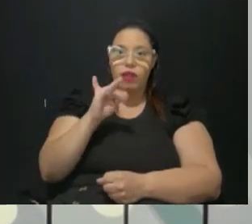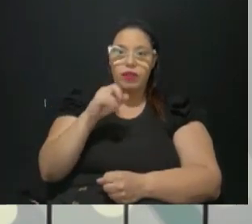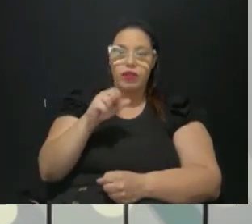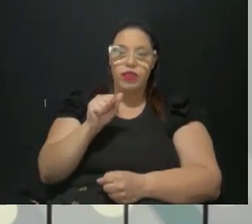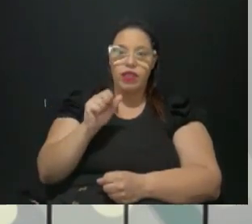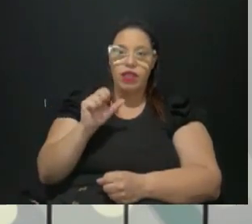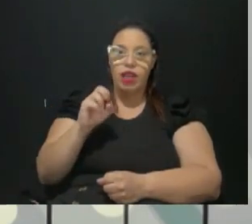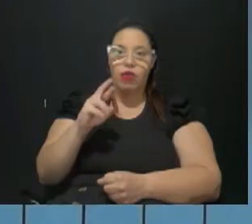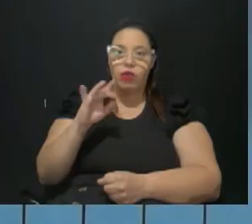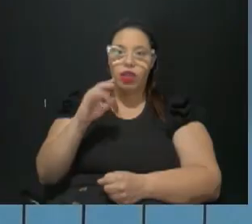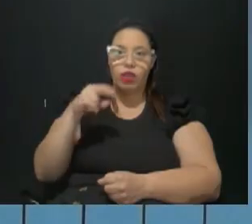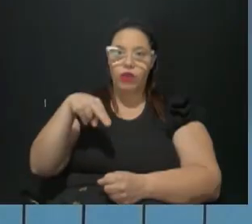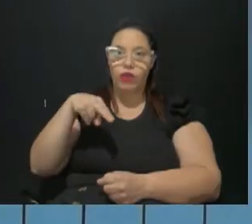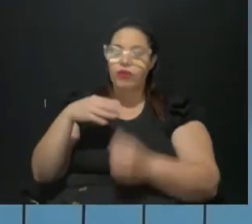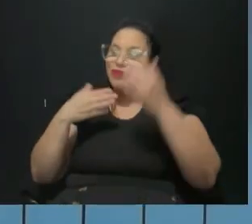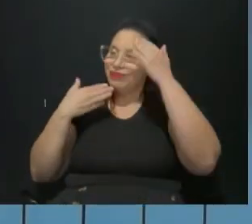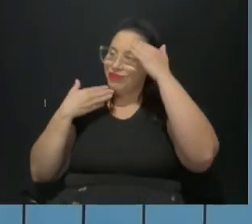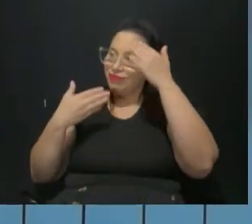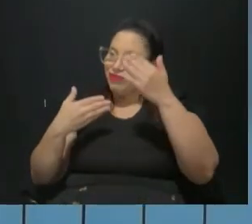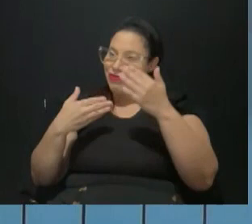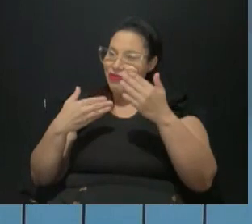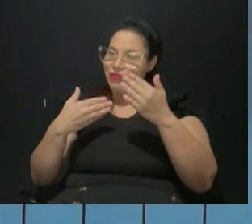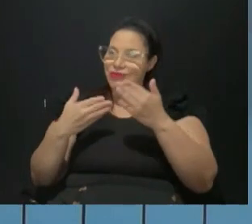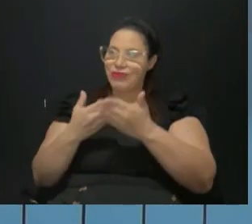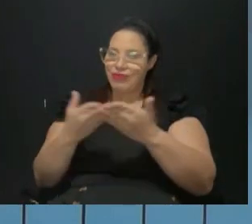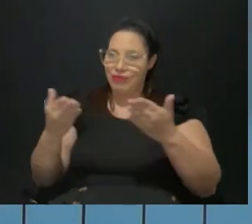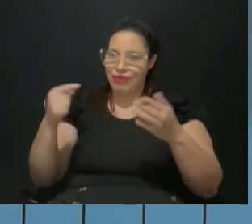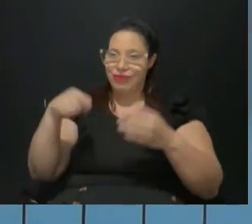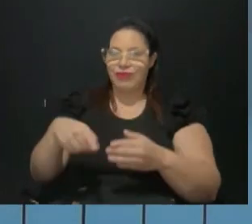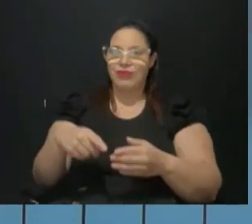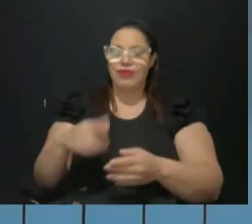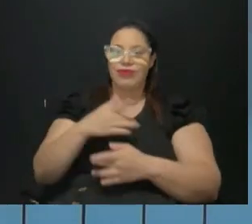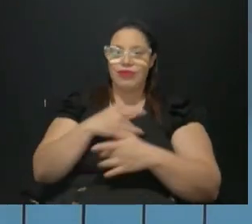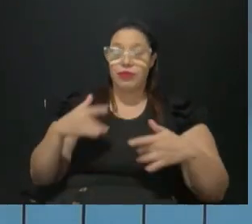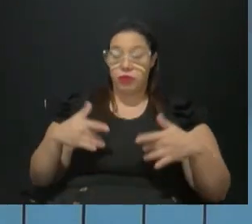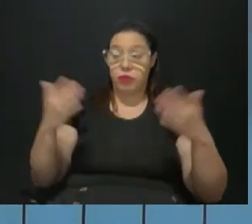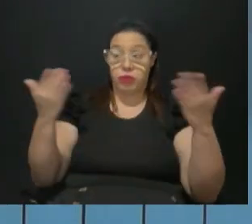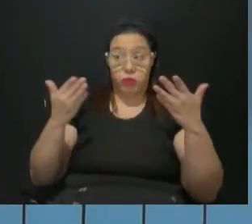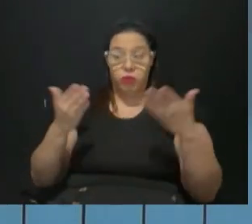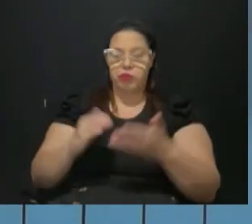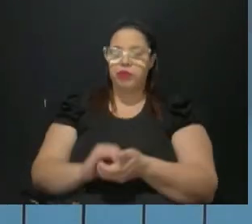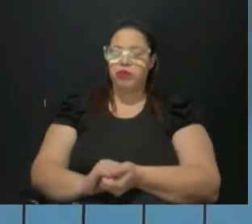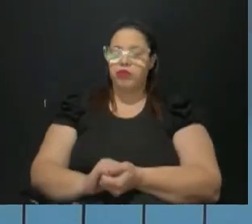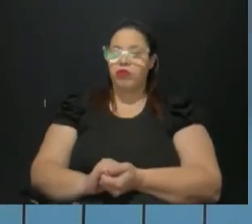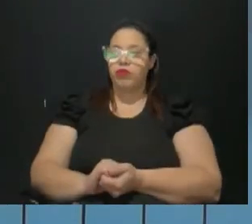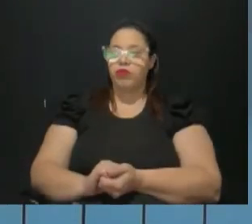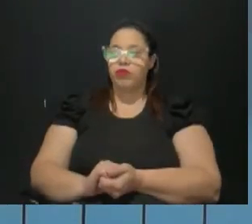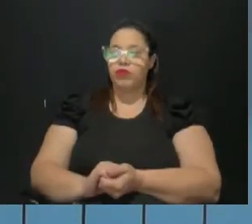Halcyon Teixeira. Doutor, muito obrigada pela sua participação aqui no Saúde Agora.